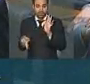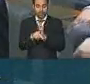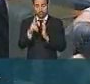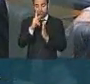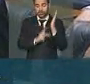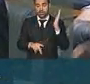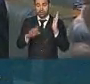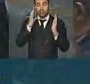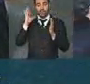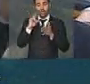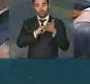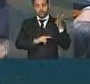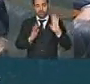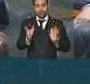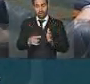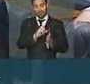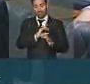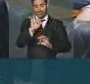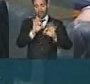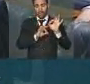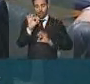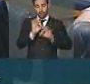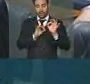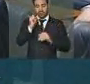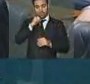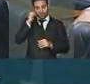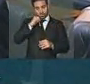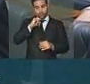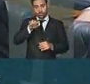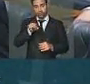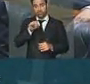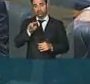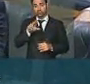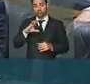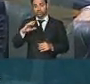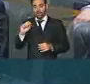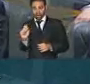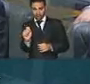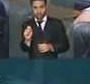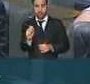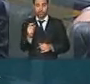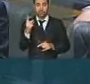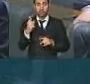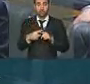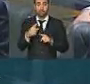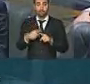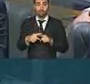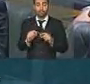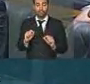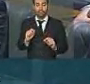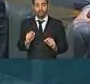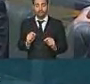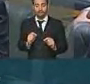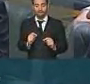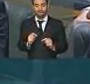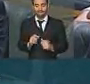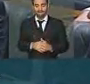projeto de resolução que foi elaborado pelo senador Jucar, que guarda, eu diria,